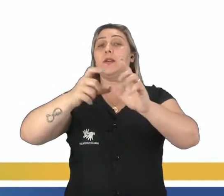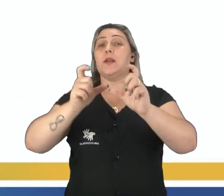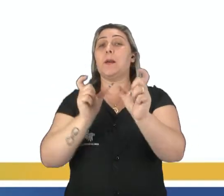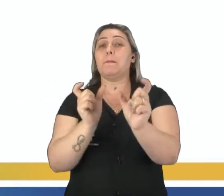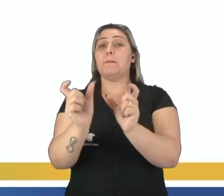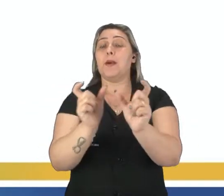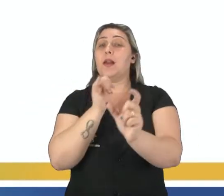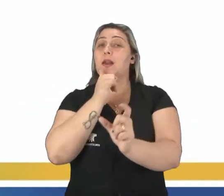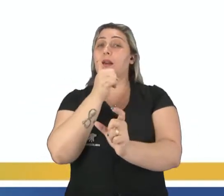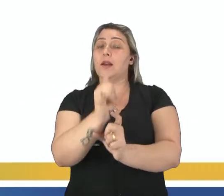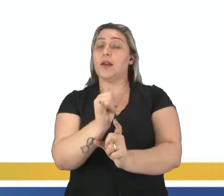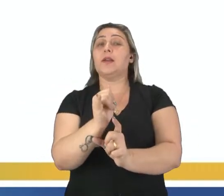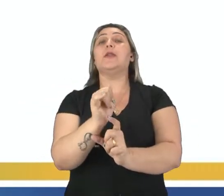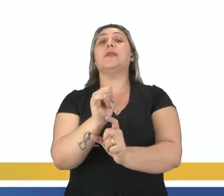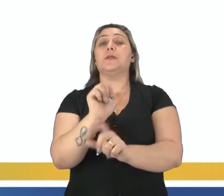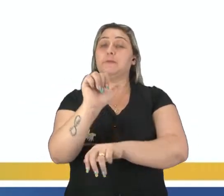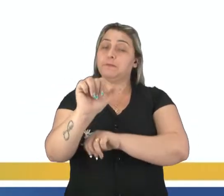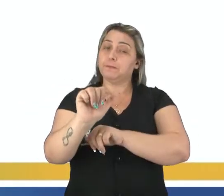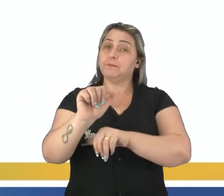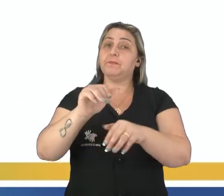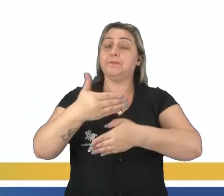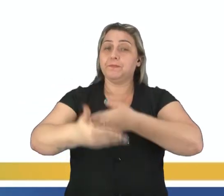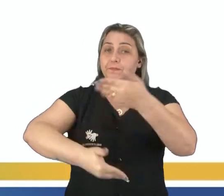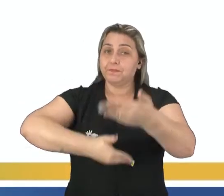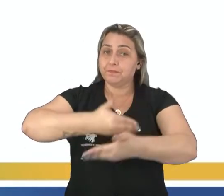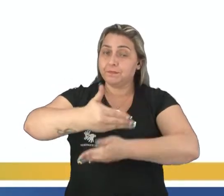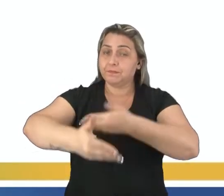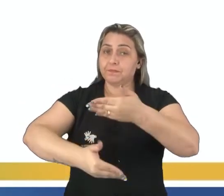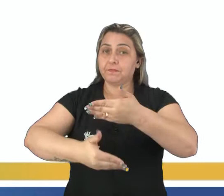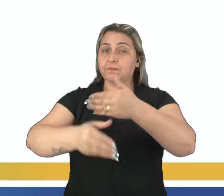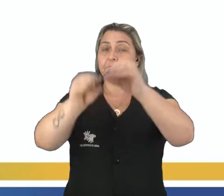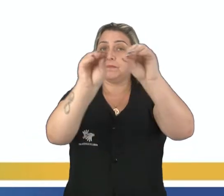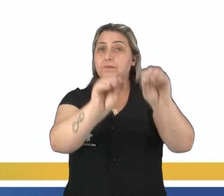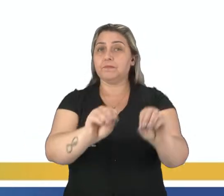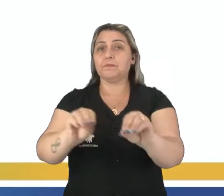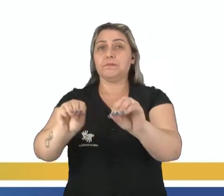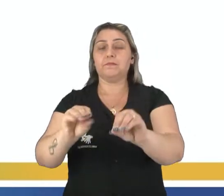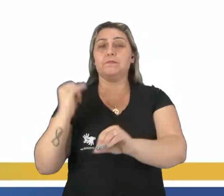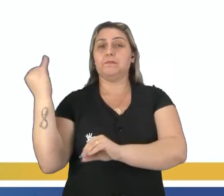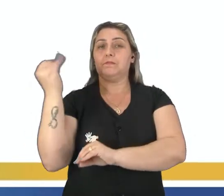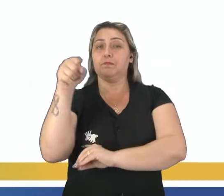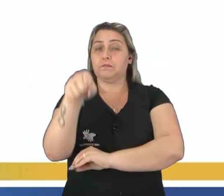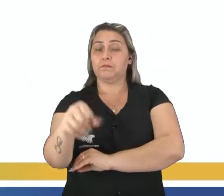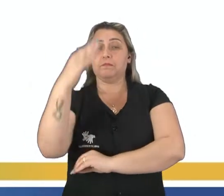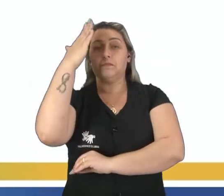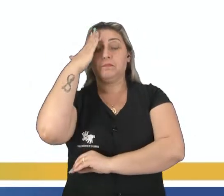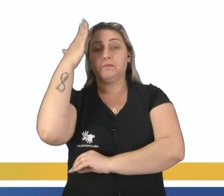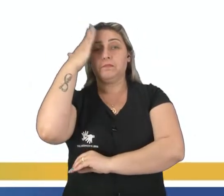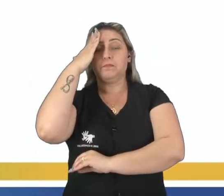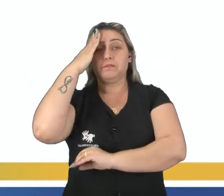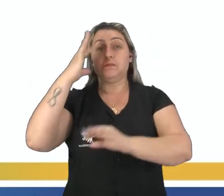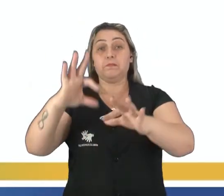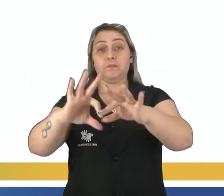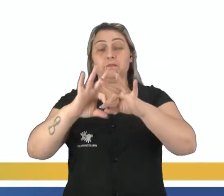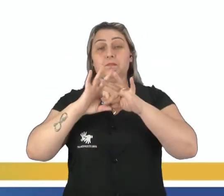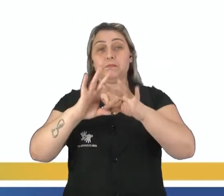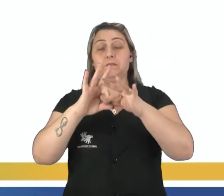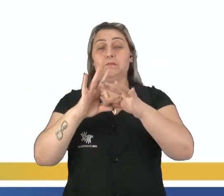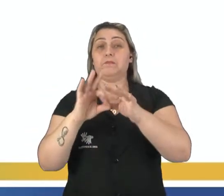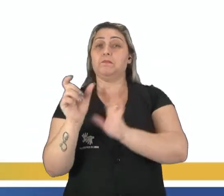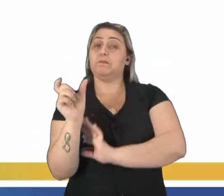essa energia que transita ou que passa de um corpo para outro. É muito importante que você entenda essa ligação da